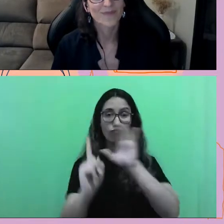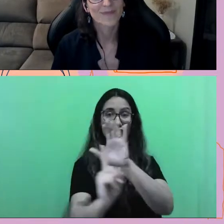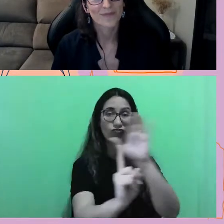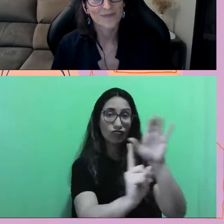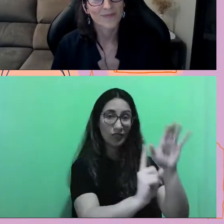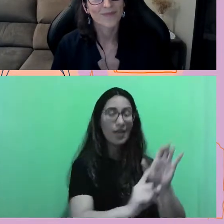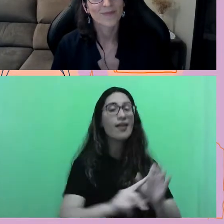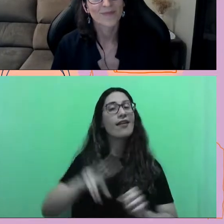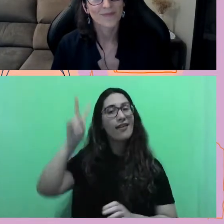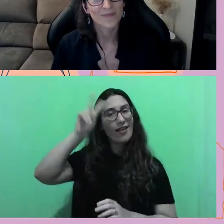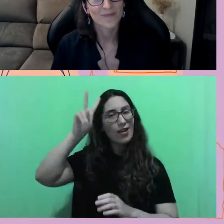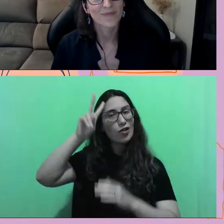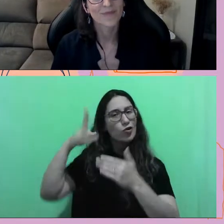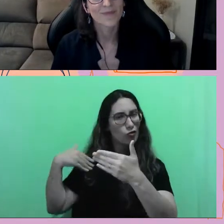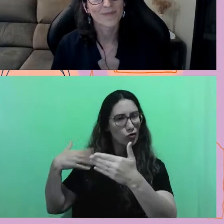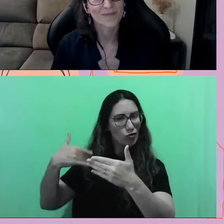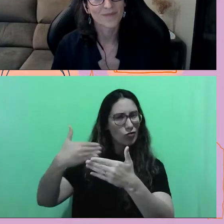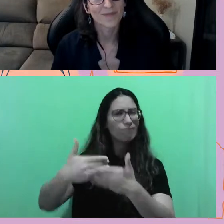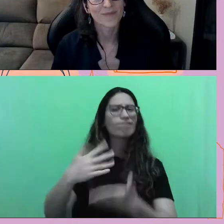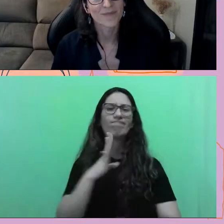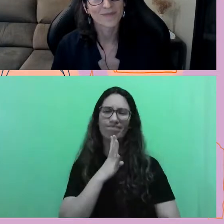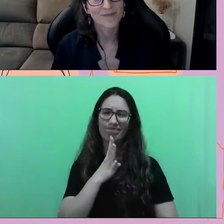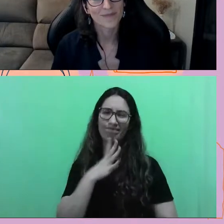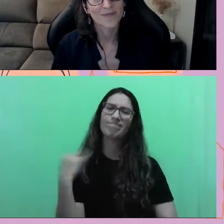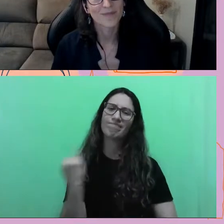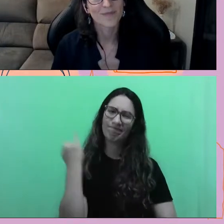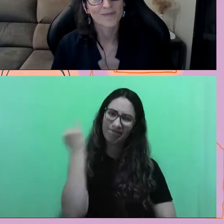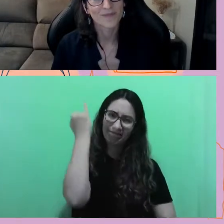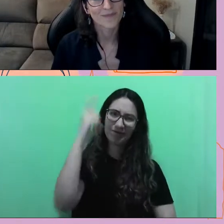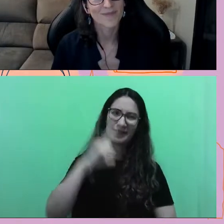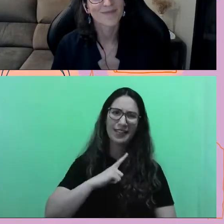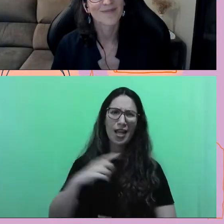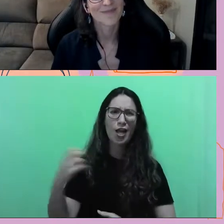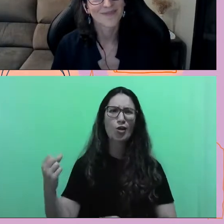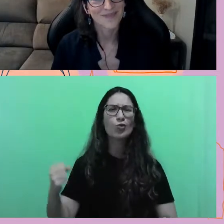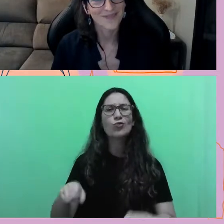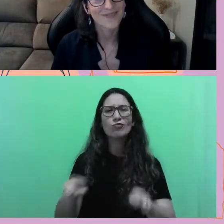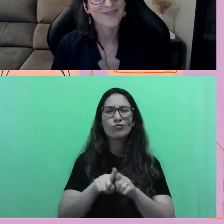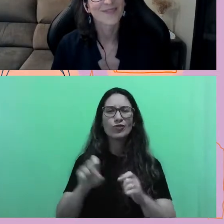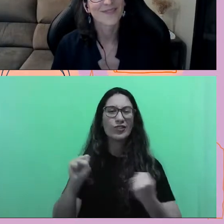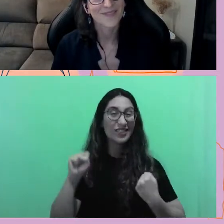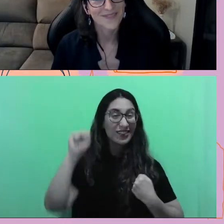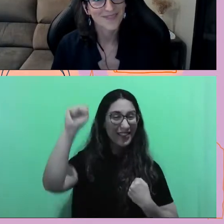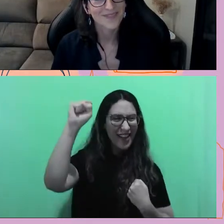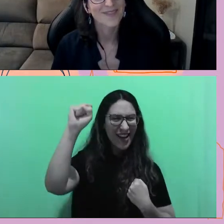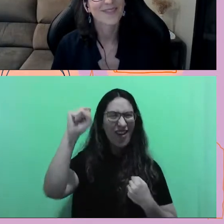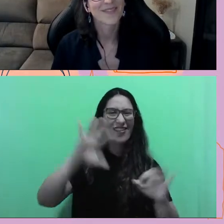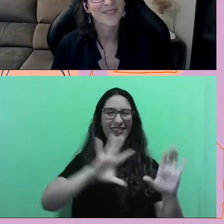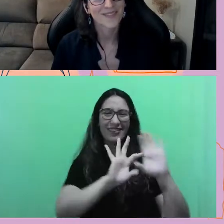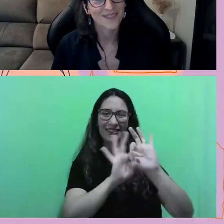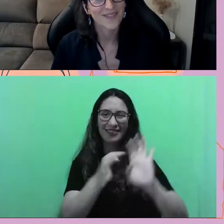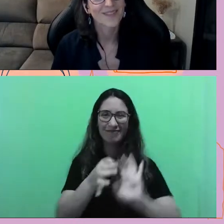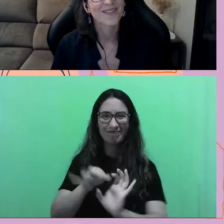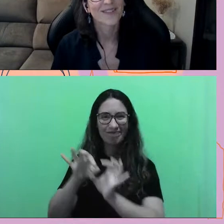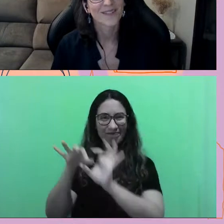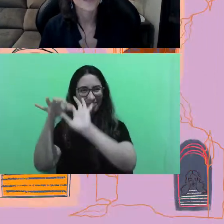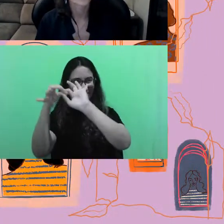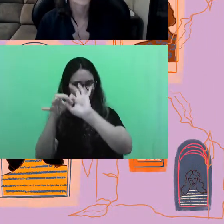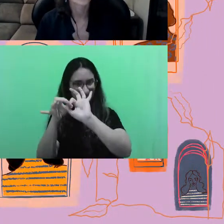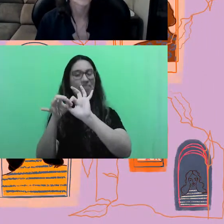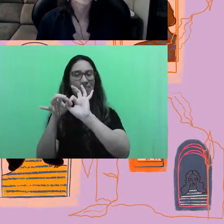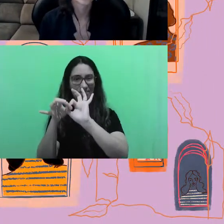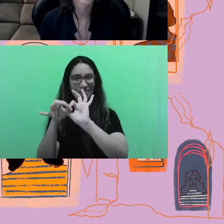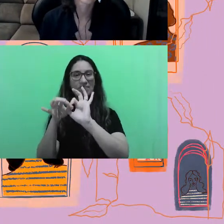nossa história, nossos personagens, nossos heróis olímpicas, heroínas olímpicas, que faz com que a gente